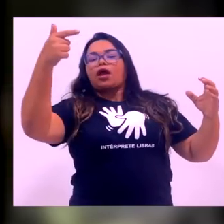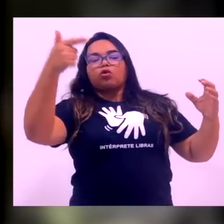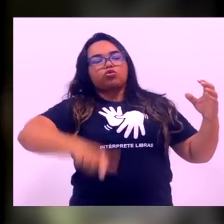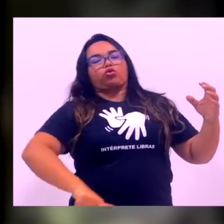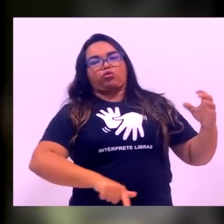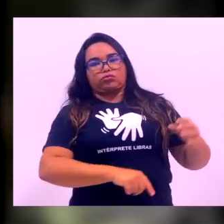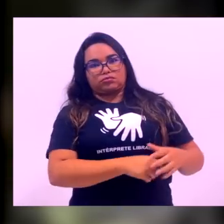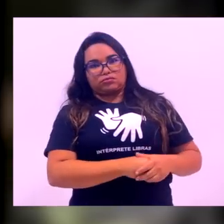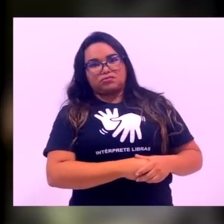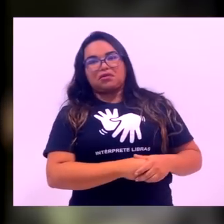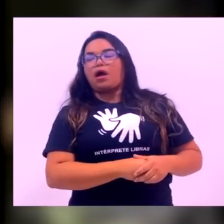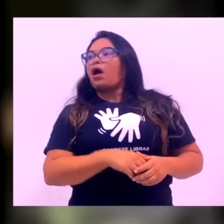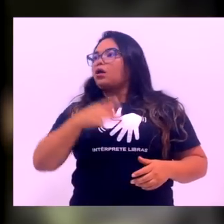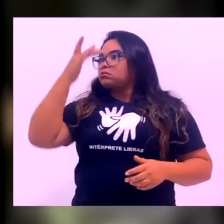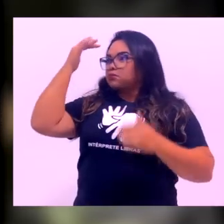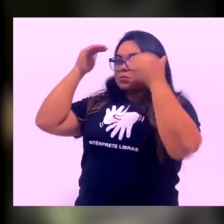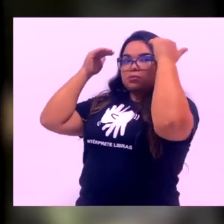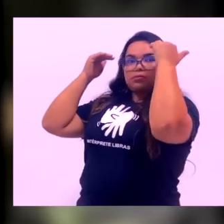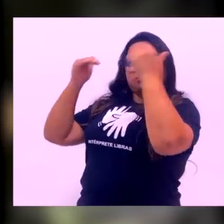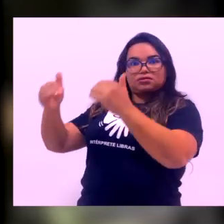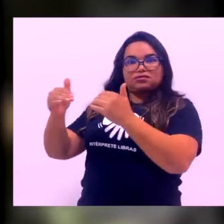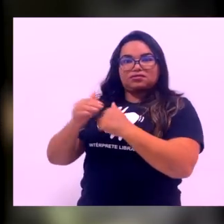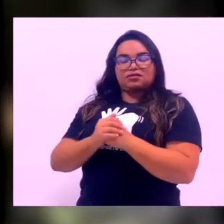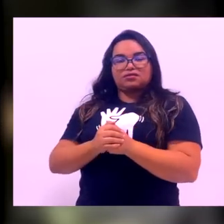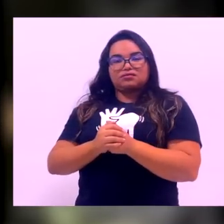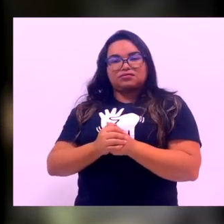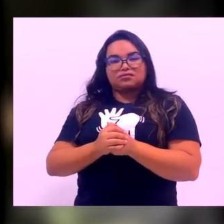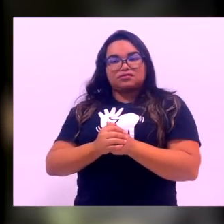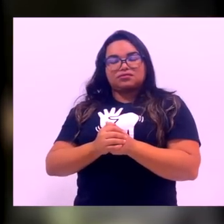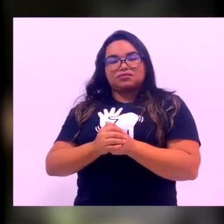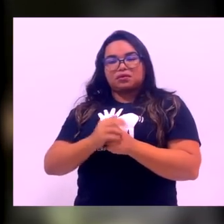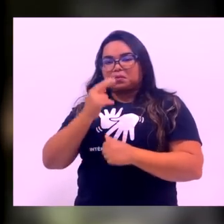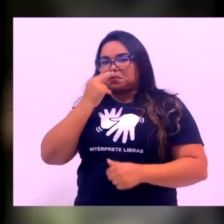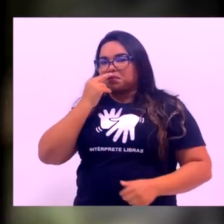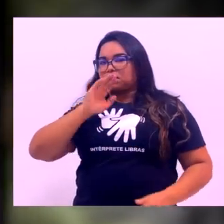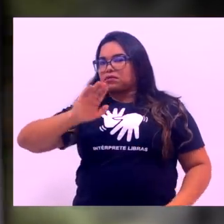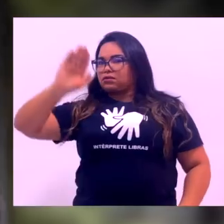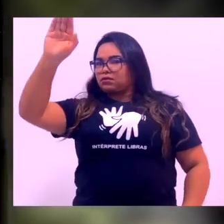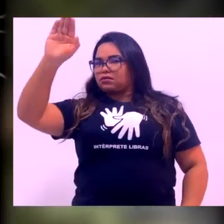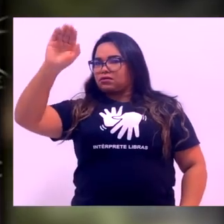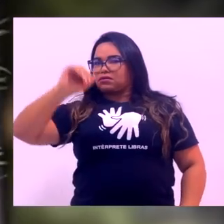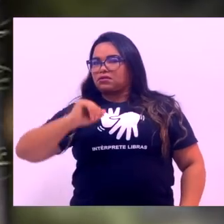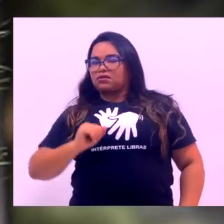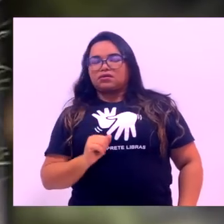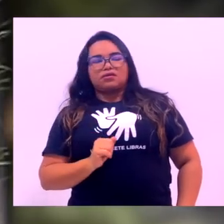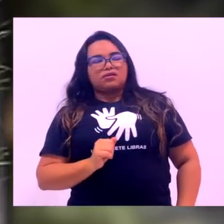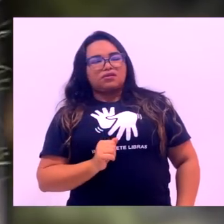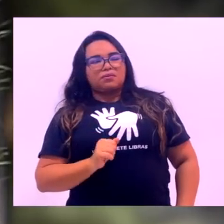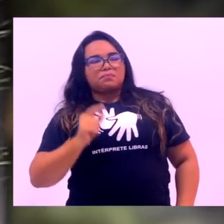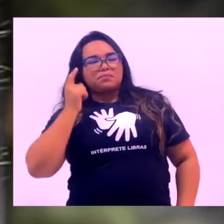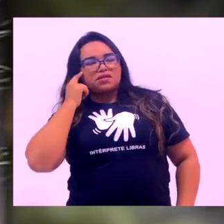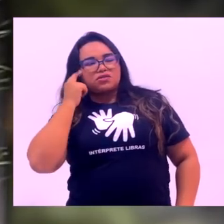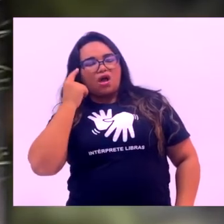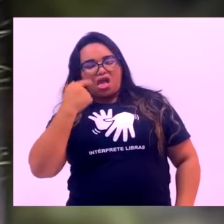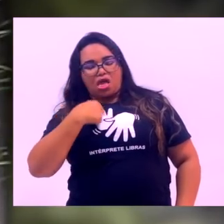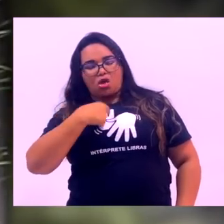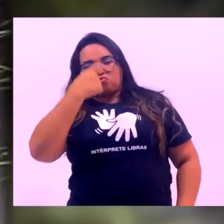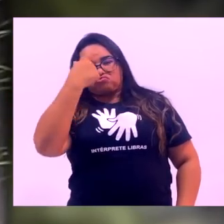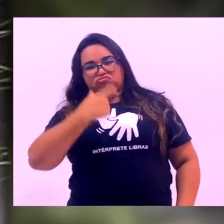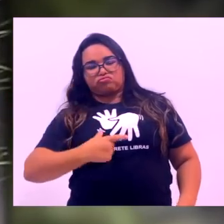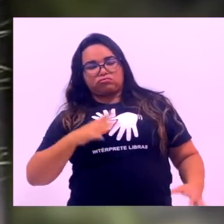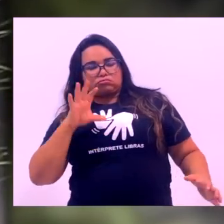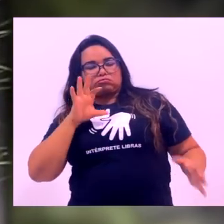A cabeça de Daniel voltou para a estátua. Ele estava dizendo, com ou sem cabeça, eu unirei a